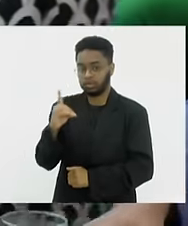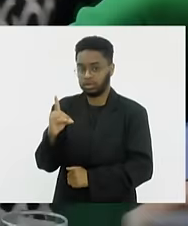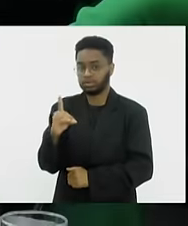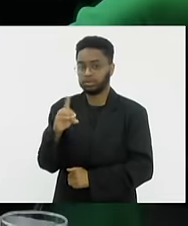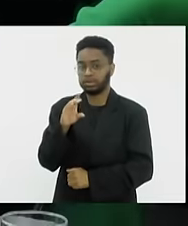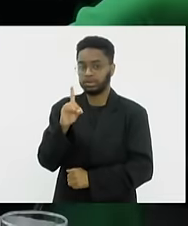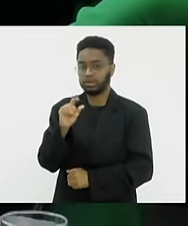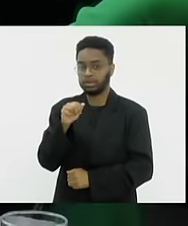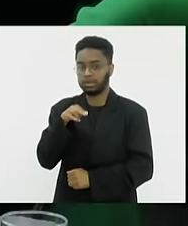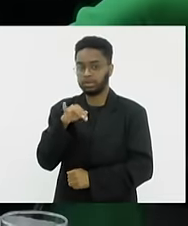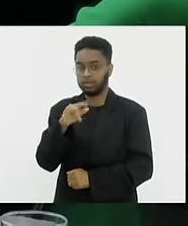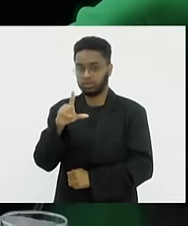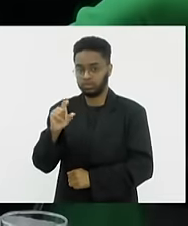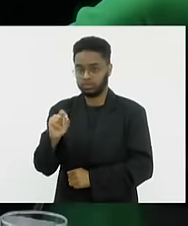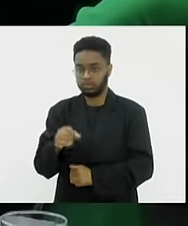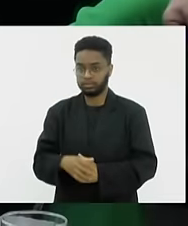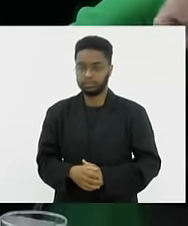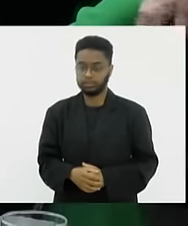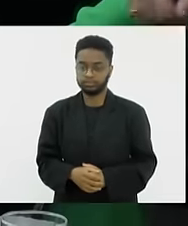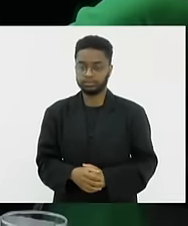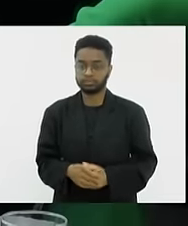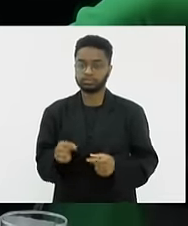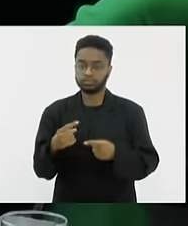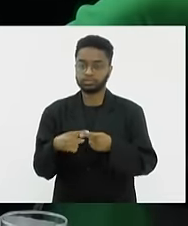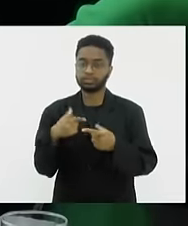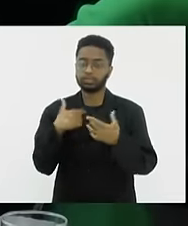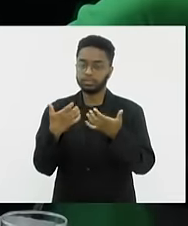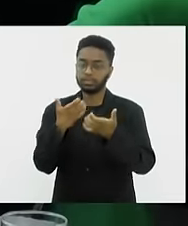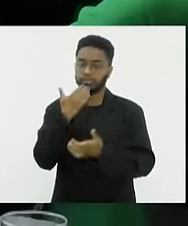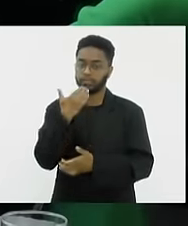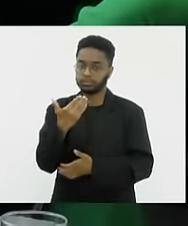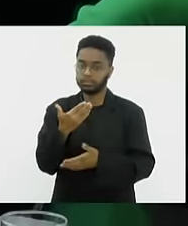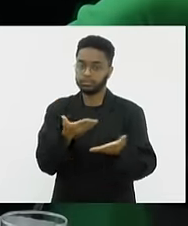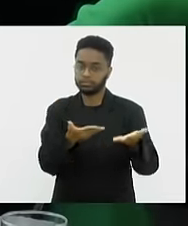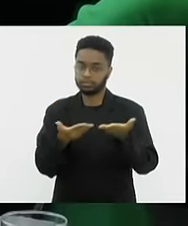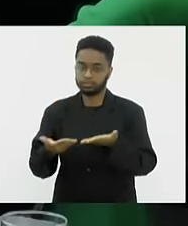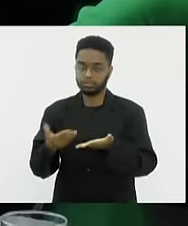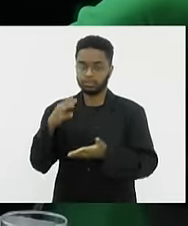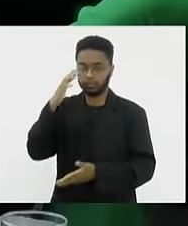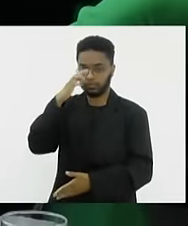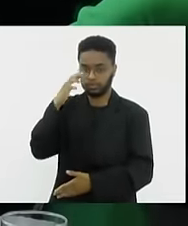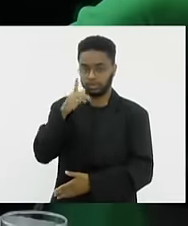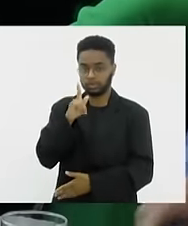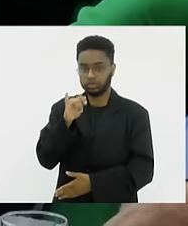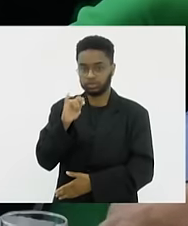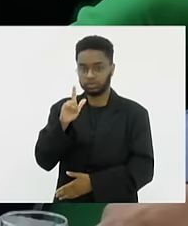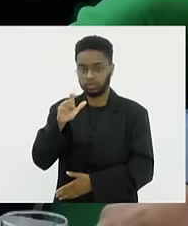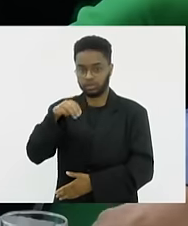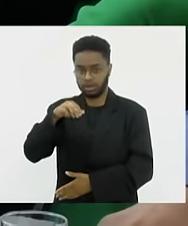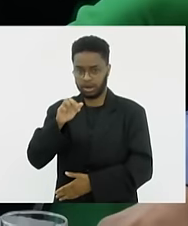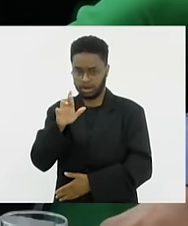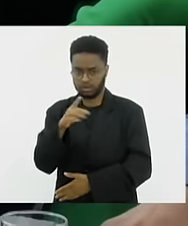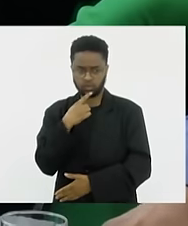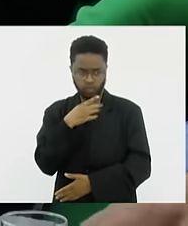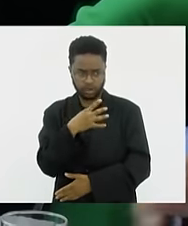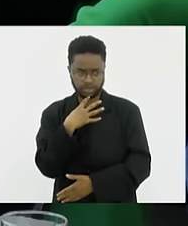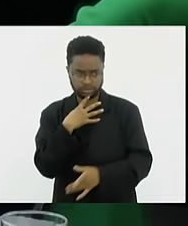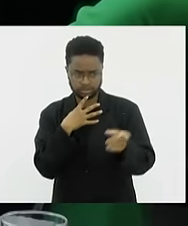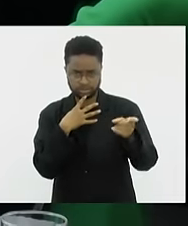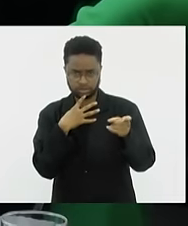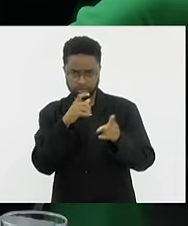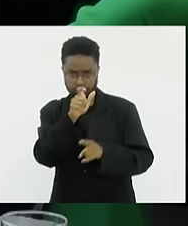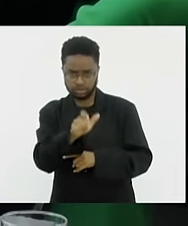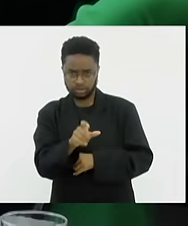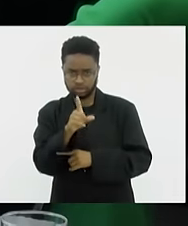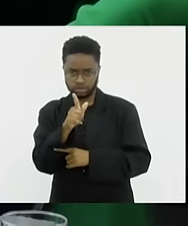Menezes. Eu quero pedir aqui a convocação do fiscal Gilmar. O senhor sabe o nome do fiscal que o senhor tem, Gilmar?